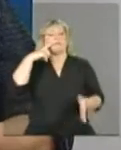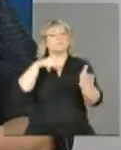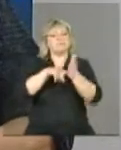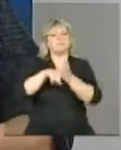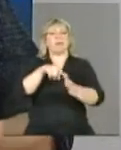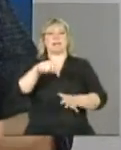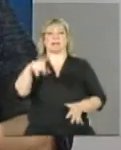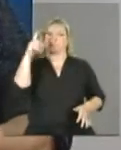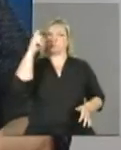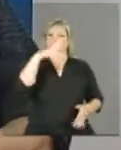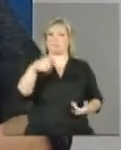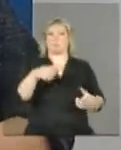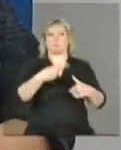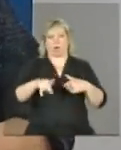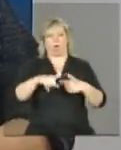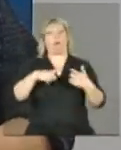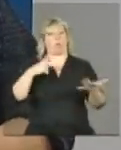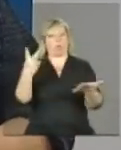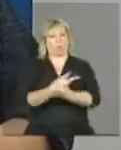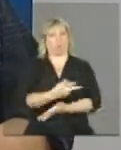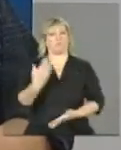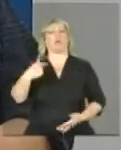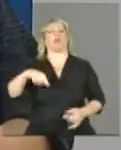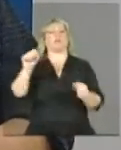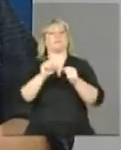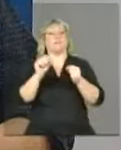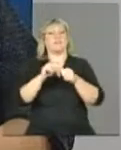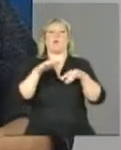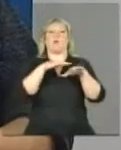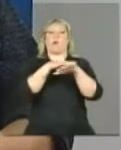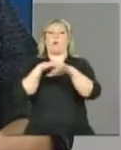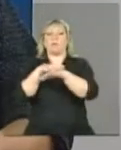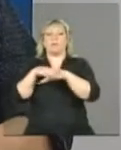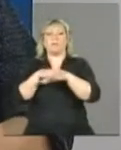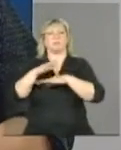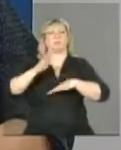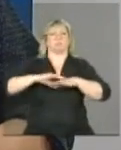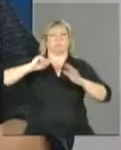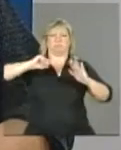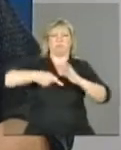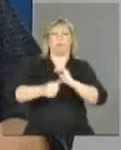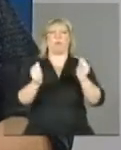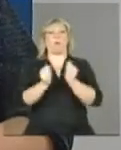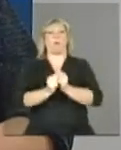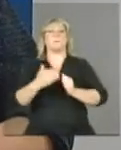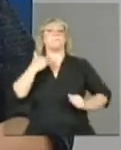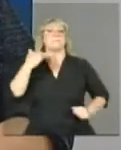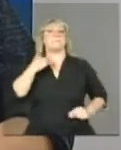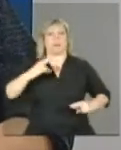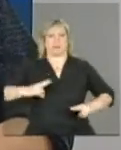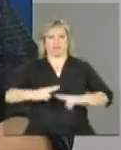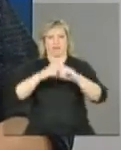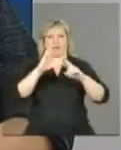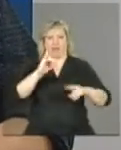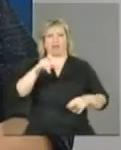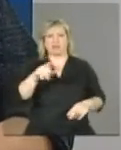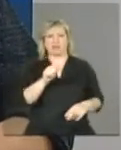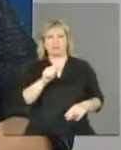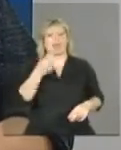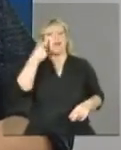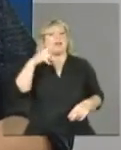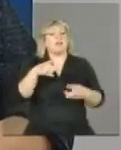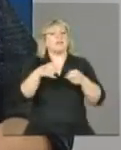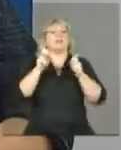dificuldade esse problema ele ocorreu fizemos aí uma conversa enfim muito intensa com a Caixa Econômica Federal identificamos além